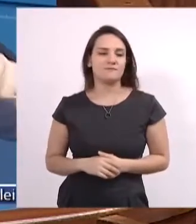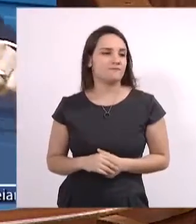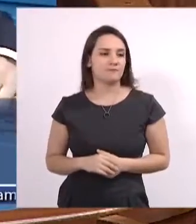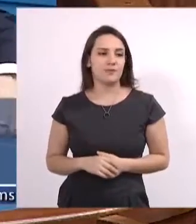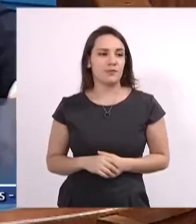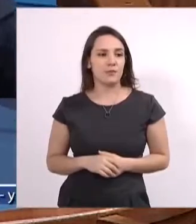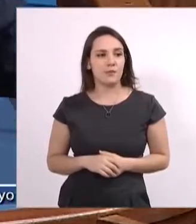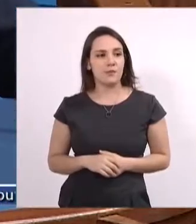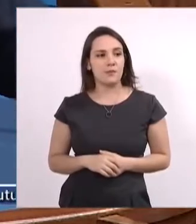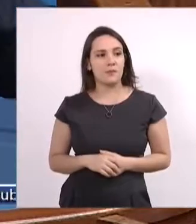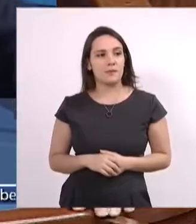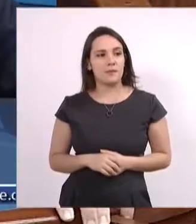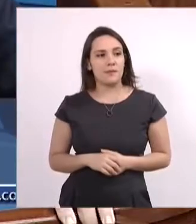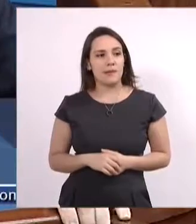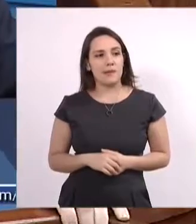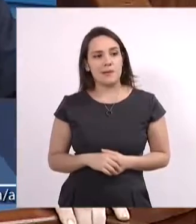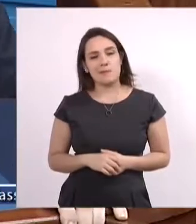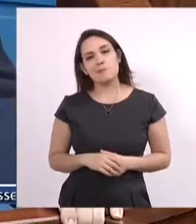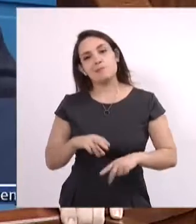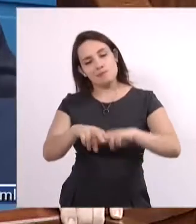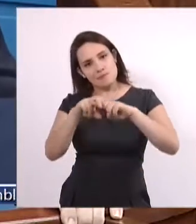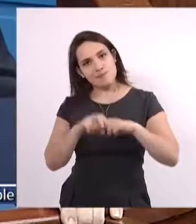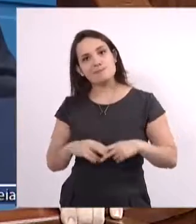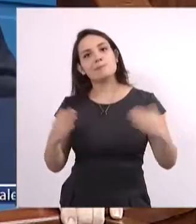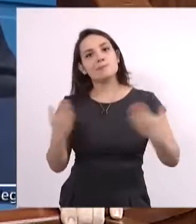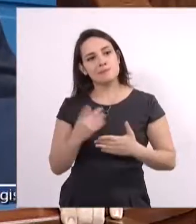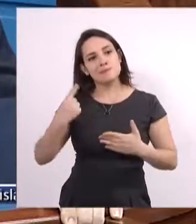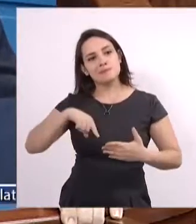Essa discussão nós estamos fazendo